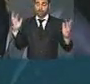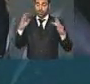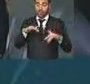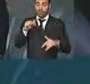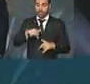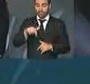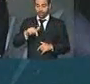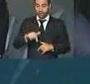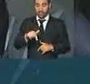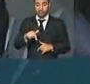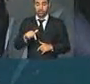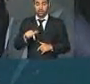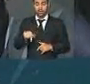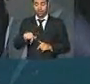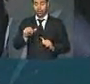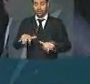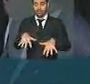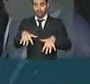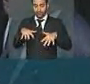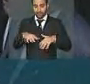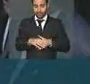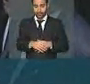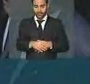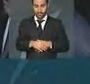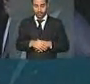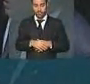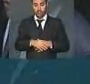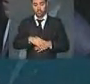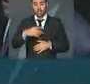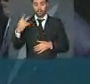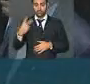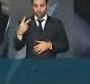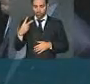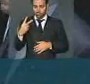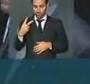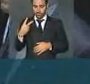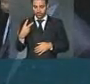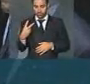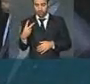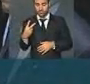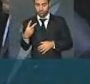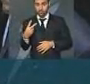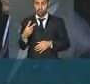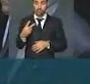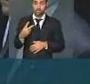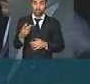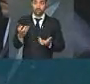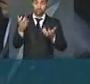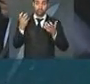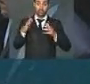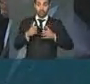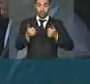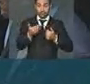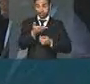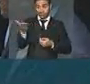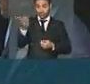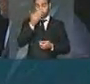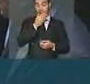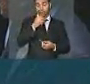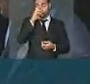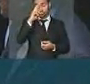comparecer a este plenário segundo senhor presidente gostaria que vossa excelência pudesse